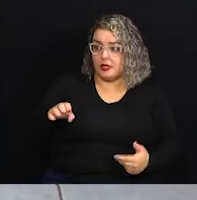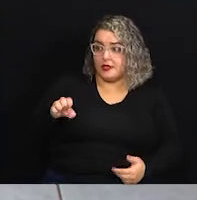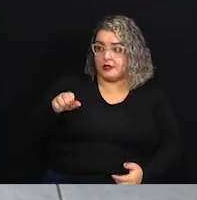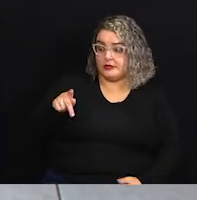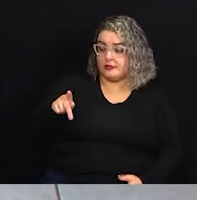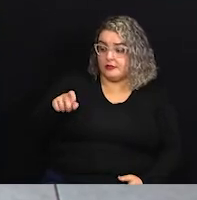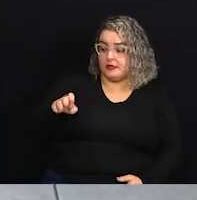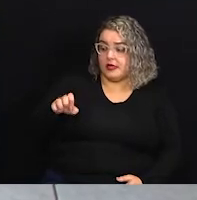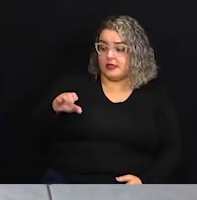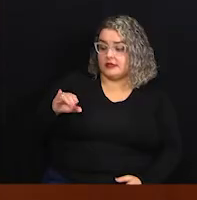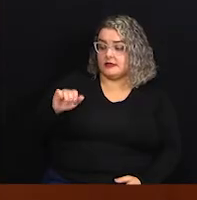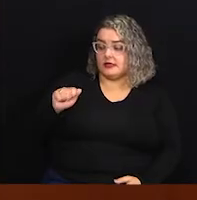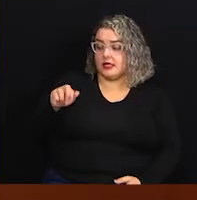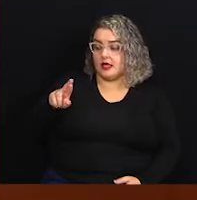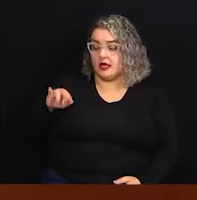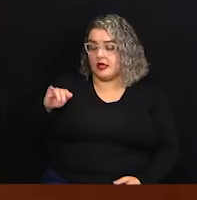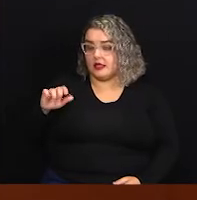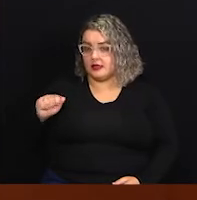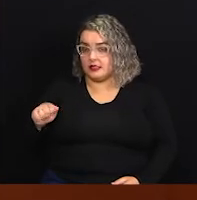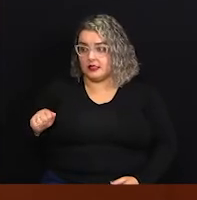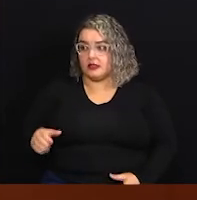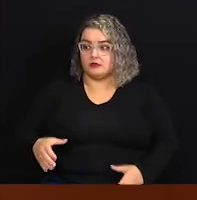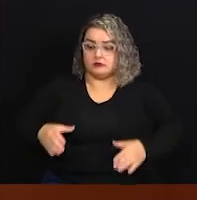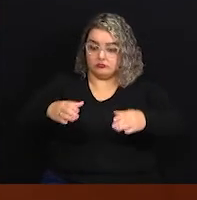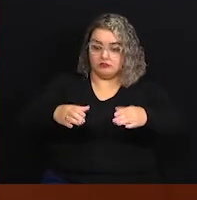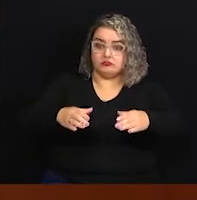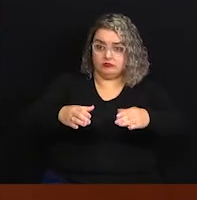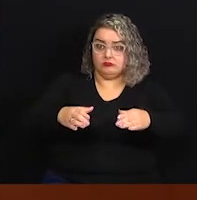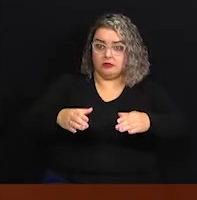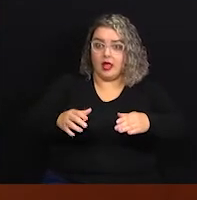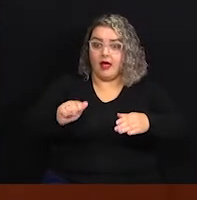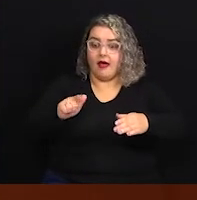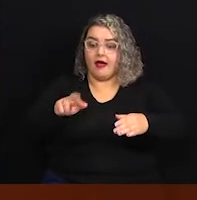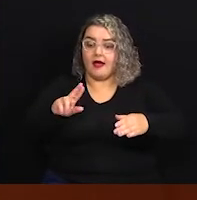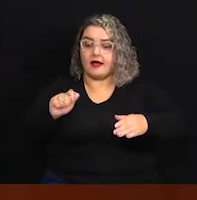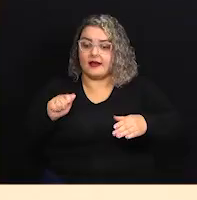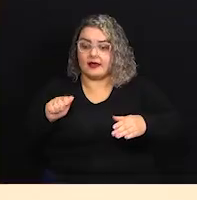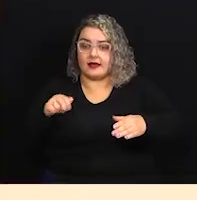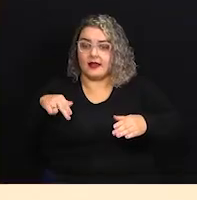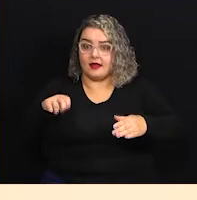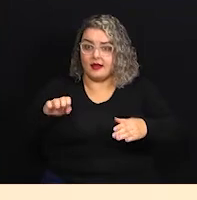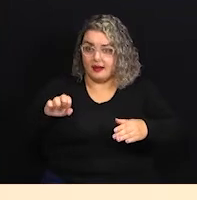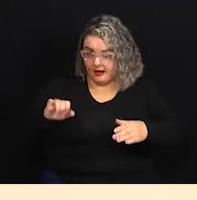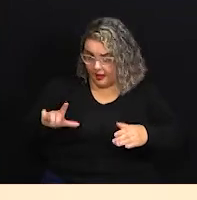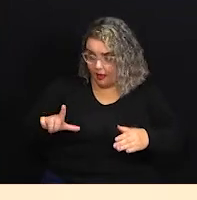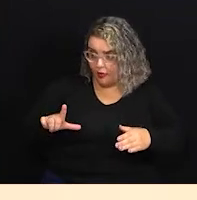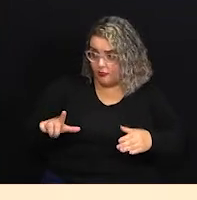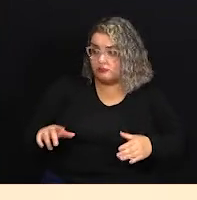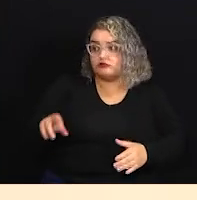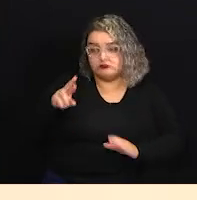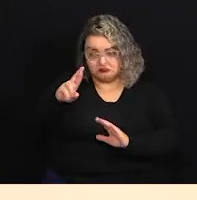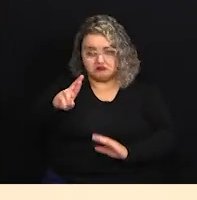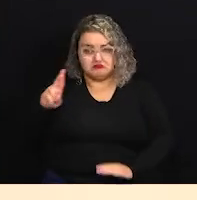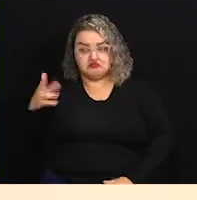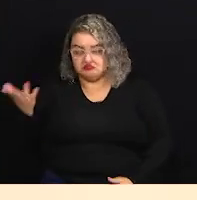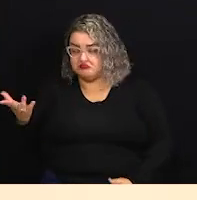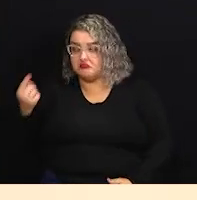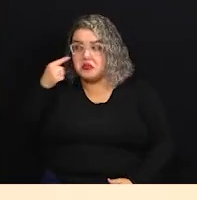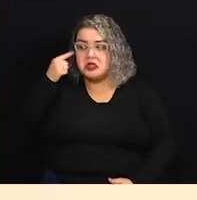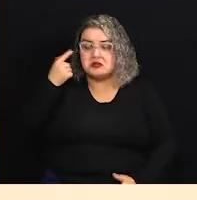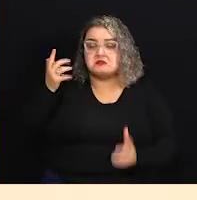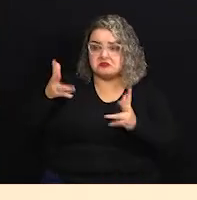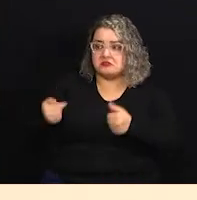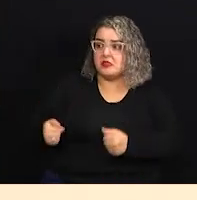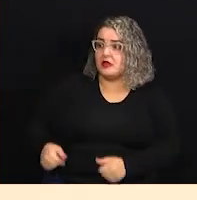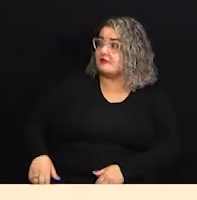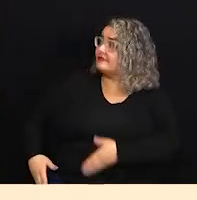granel, encontramos o recusar, repensar e reduzir. Logo na entrada, um recadinho carinhoso para que os